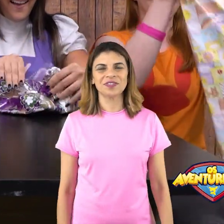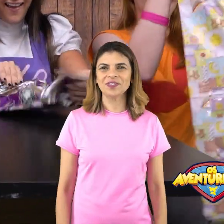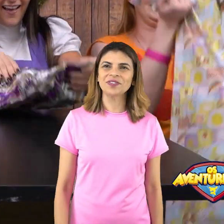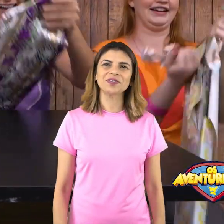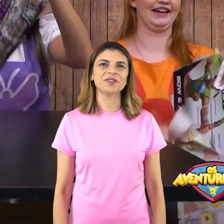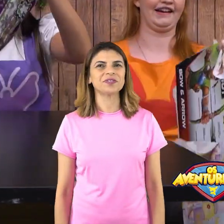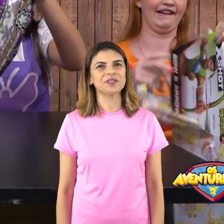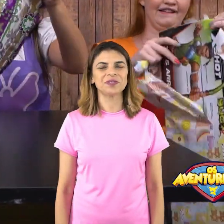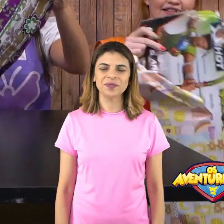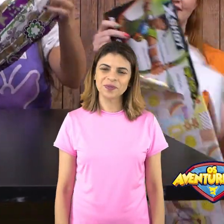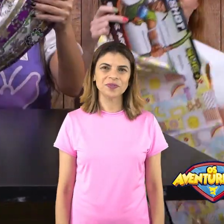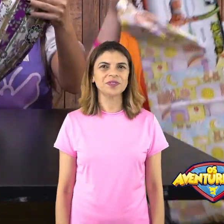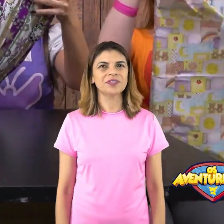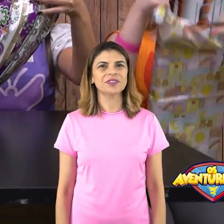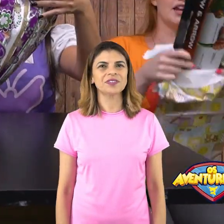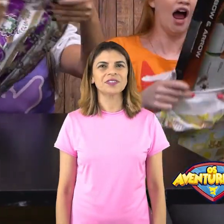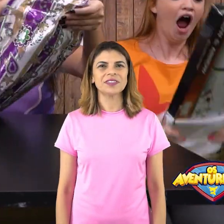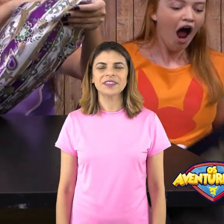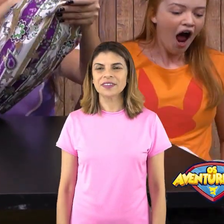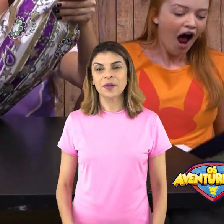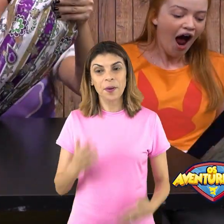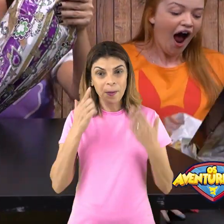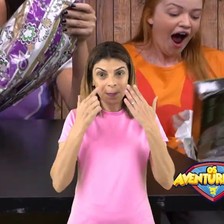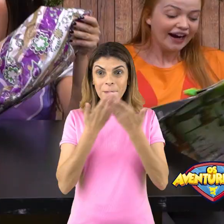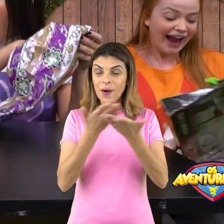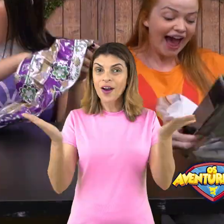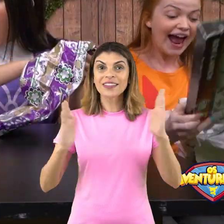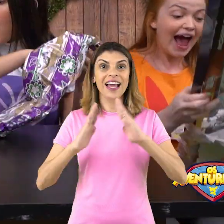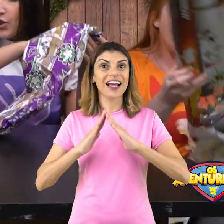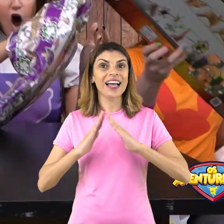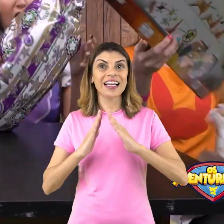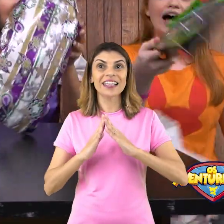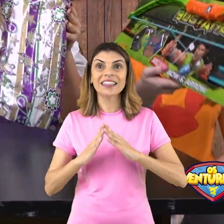Abre, vê o que é. Mostra pro pessoal de casa.